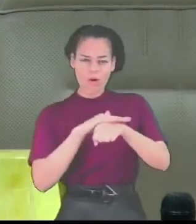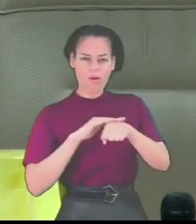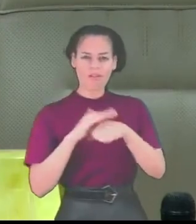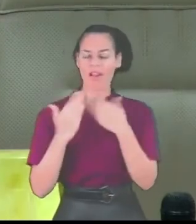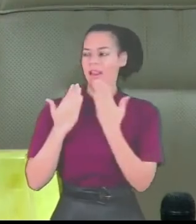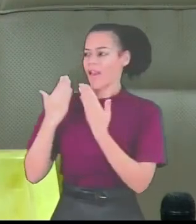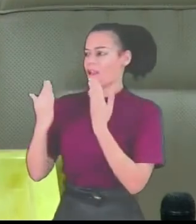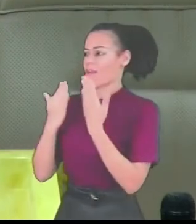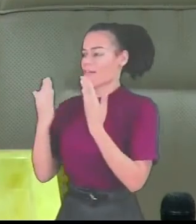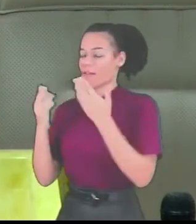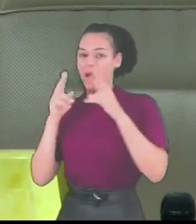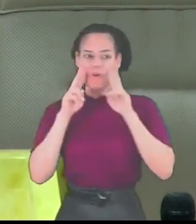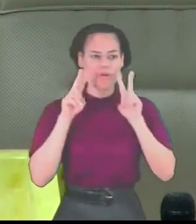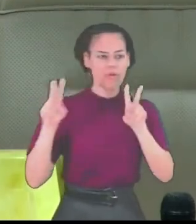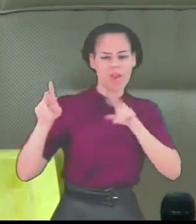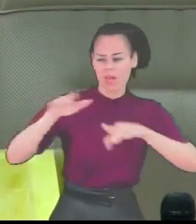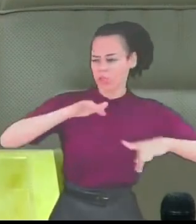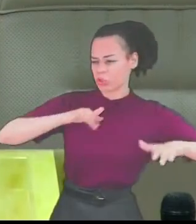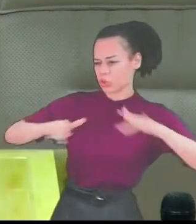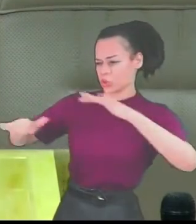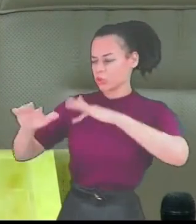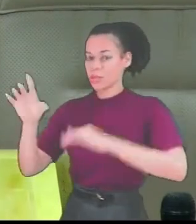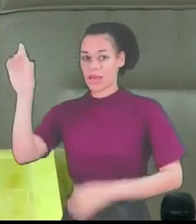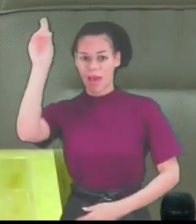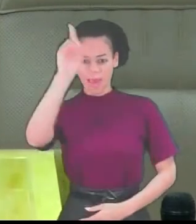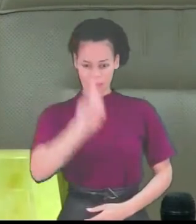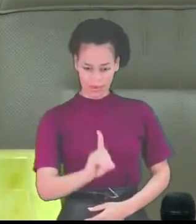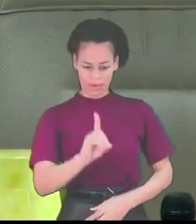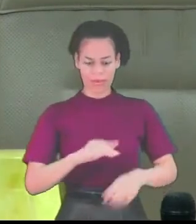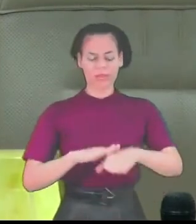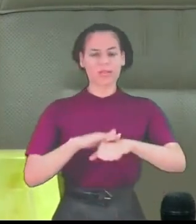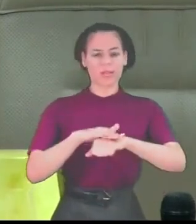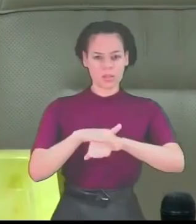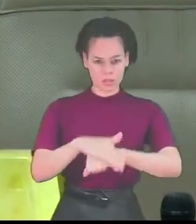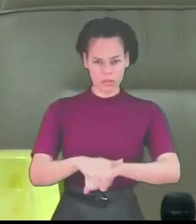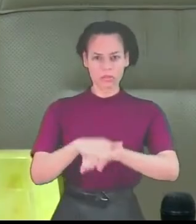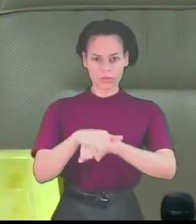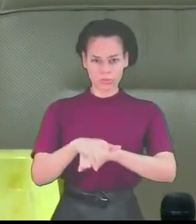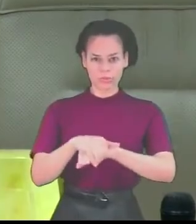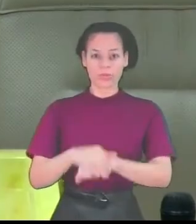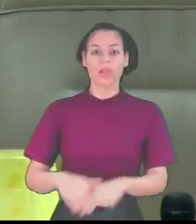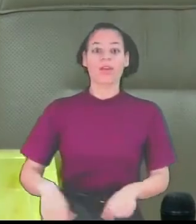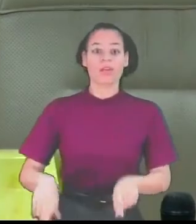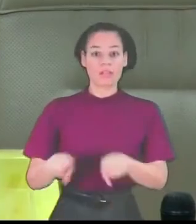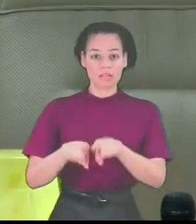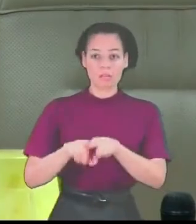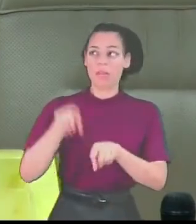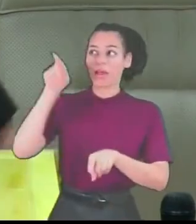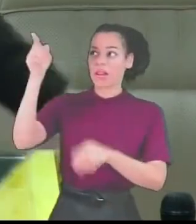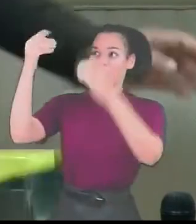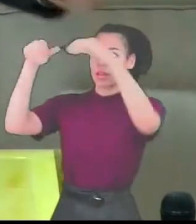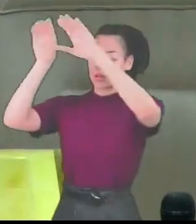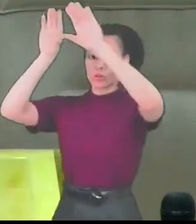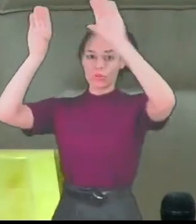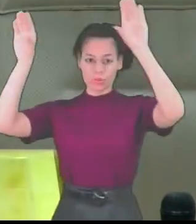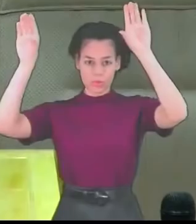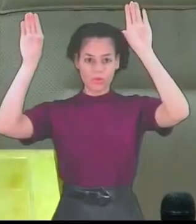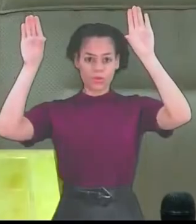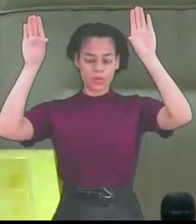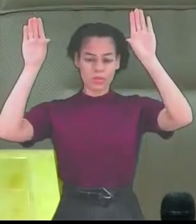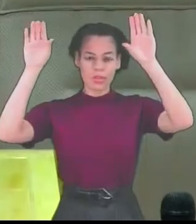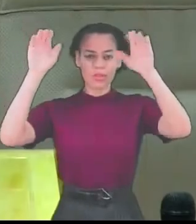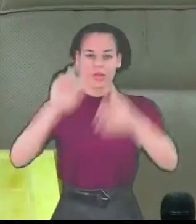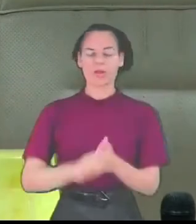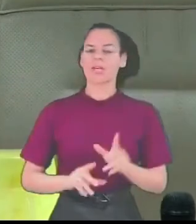se movimenta ele está presente aqui nesta noite e ele está no céu também isso é